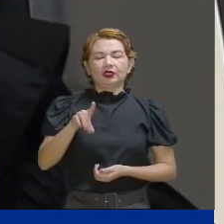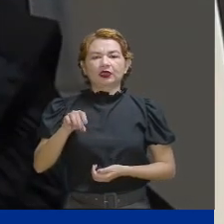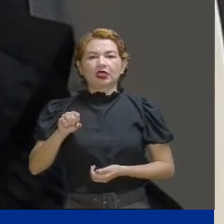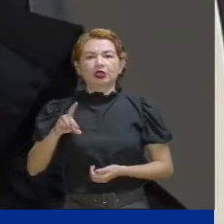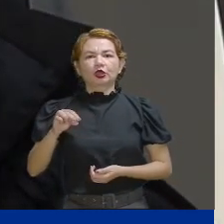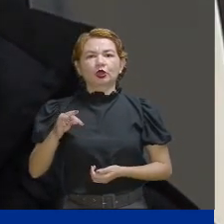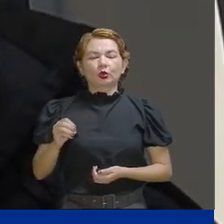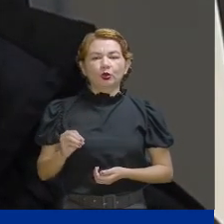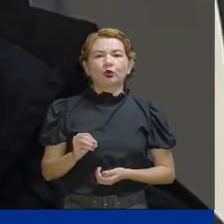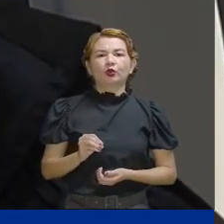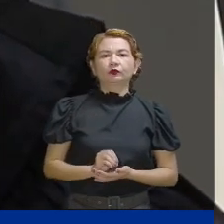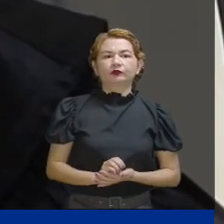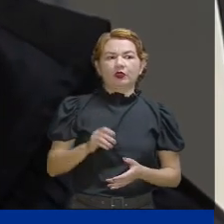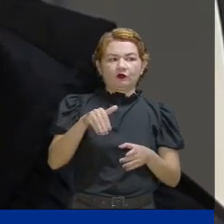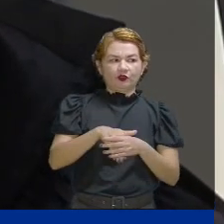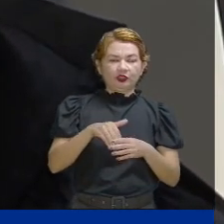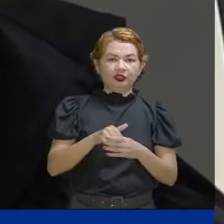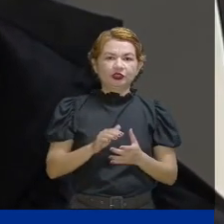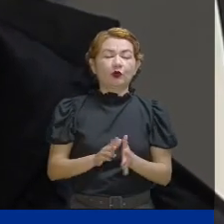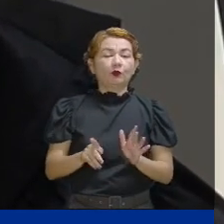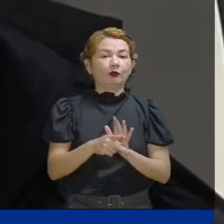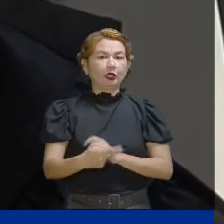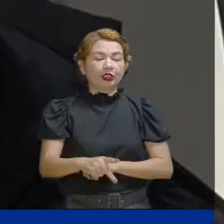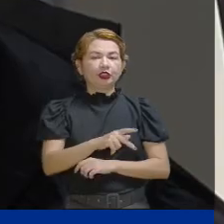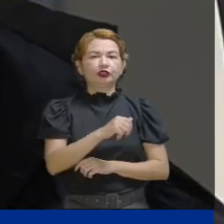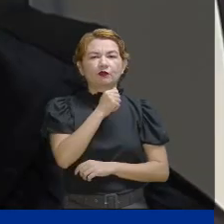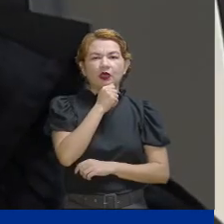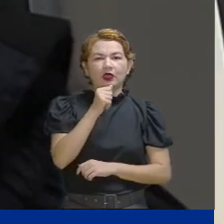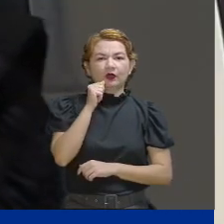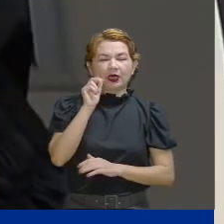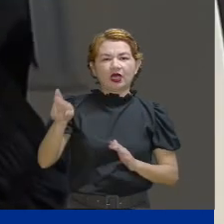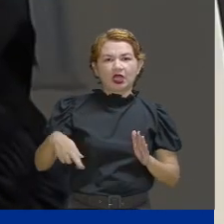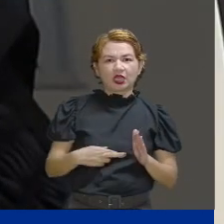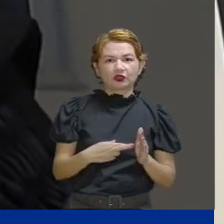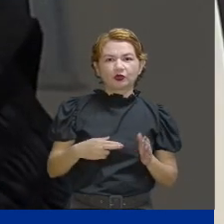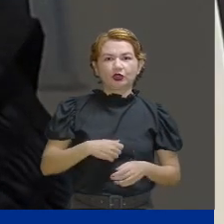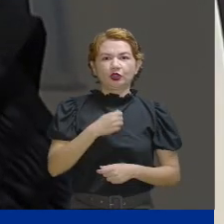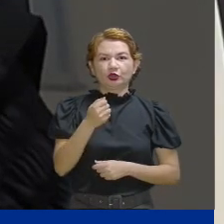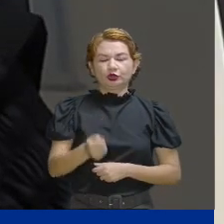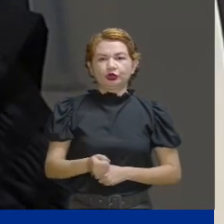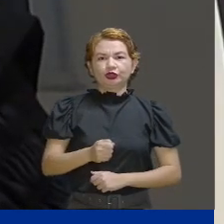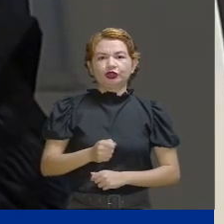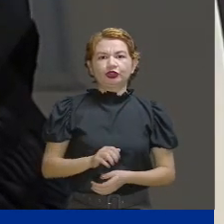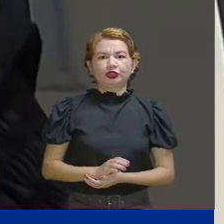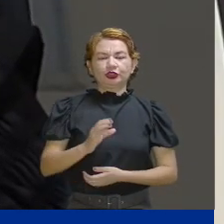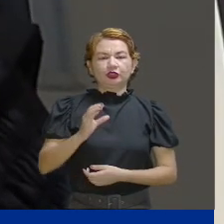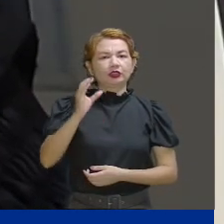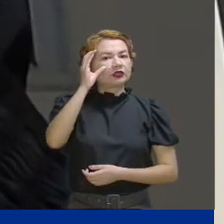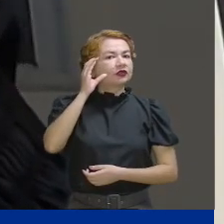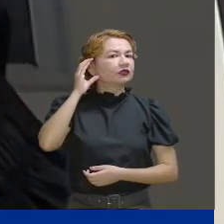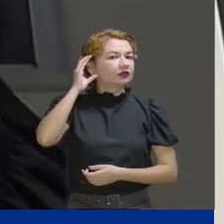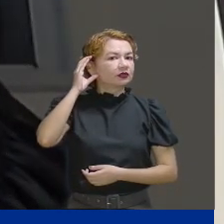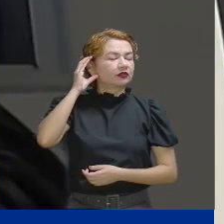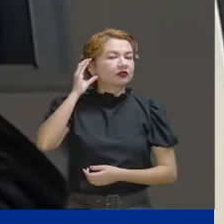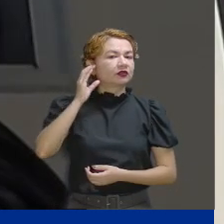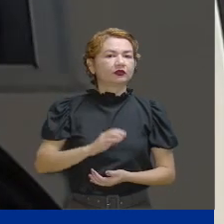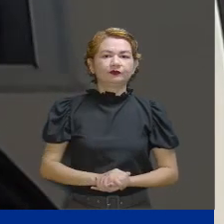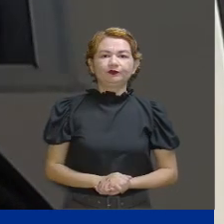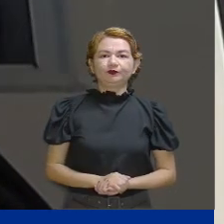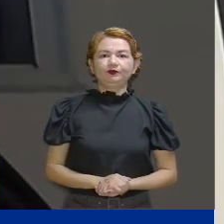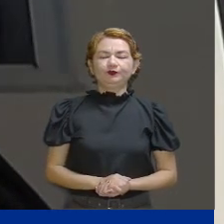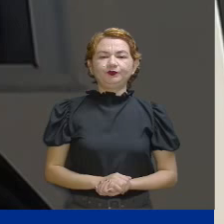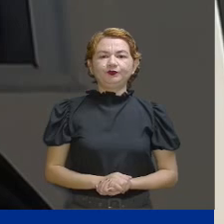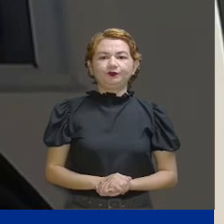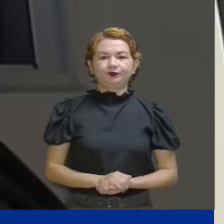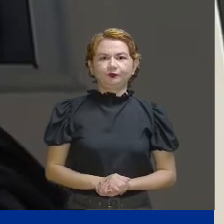601.623 de 2022, origem de Macapá. Relator é o juiz Carmo Antônio